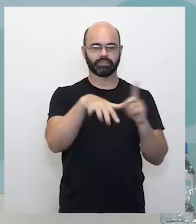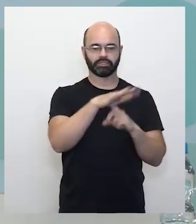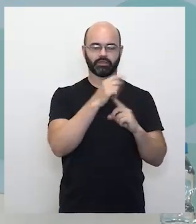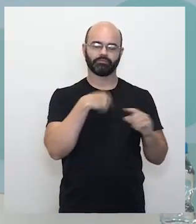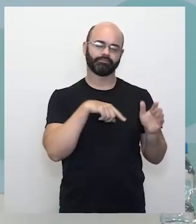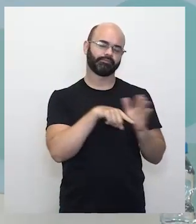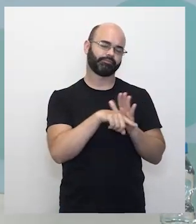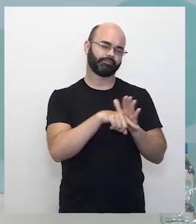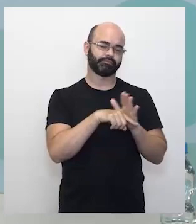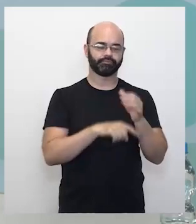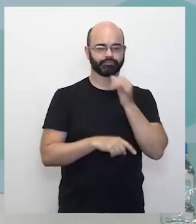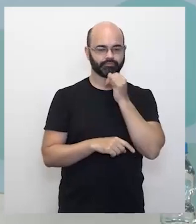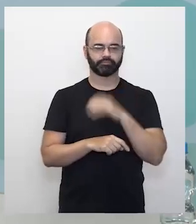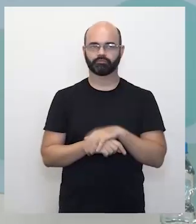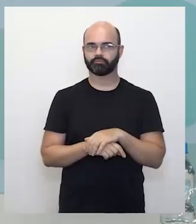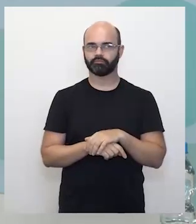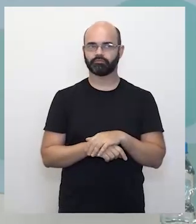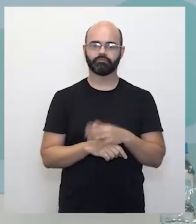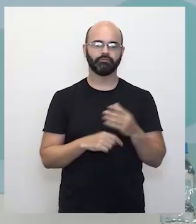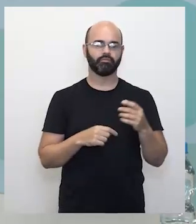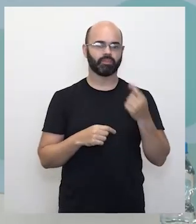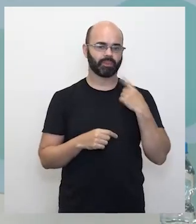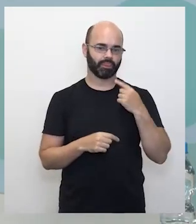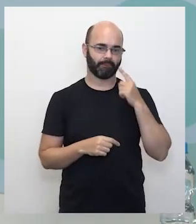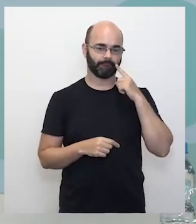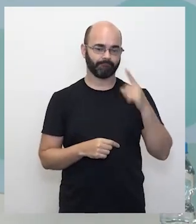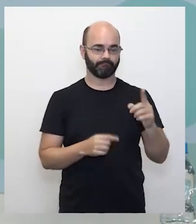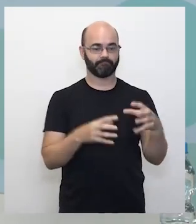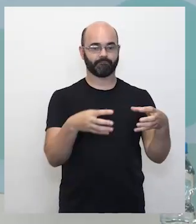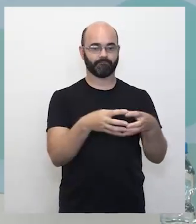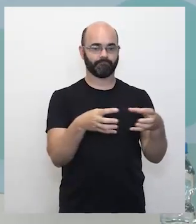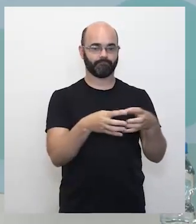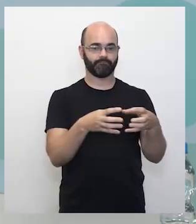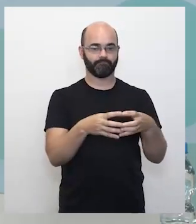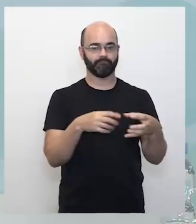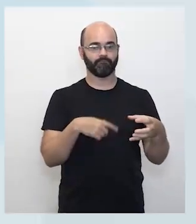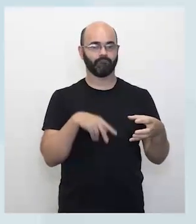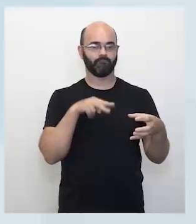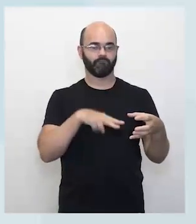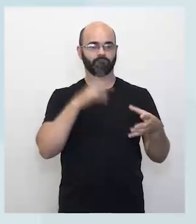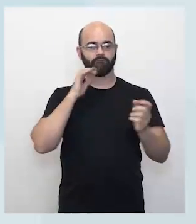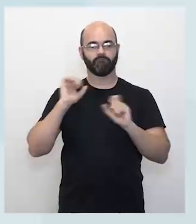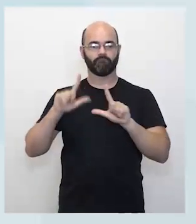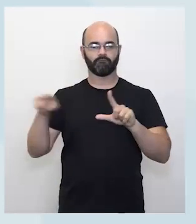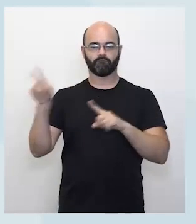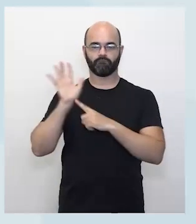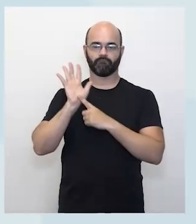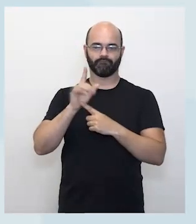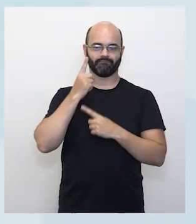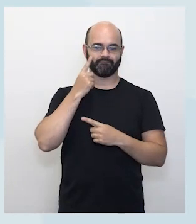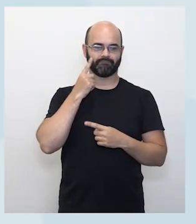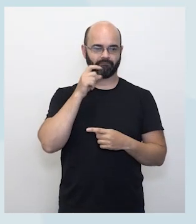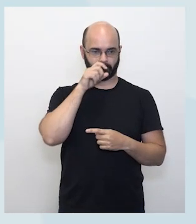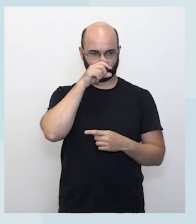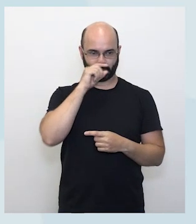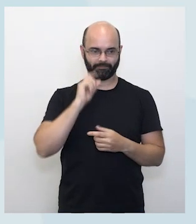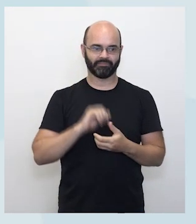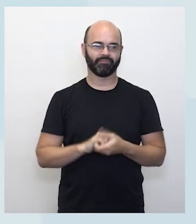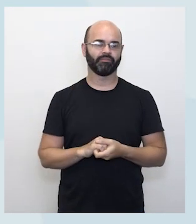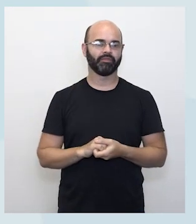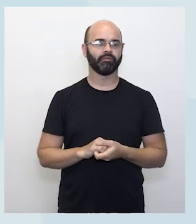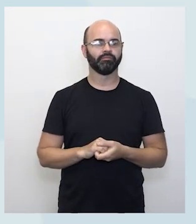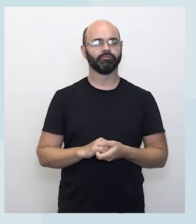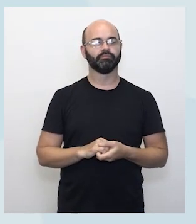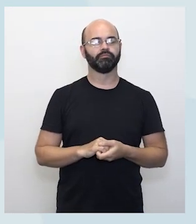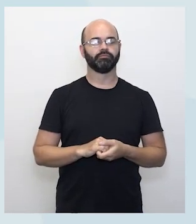como exemplo ali a observação participante de Malinowski, que vai aparecer aí na tela para vocês. Então, a observação participante ela é um